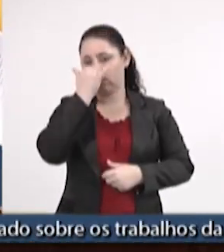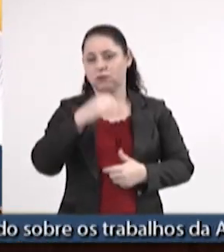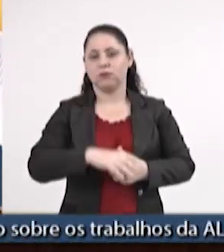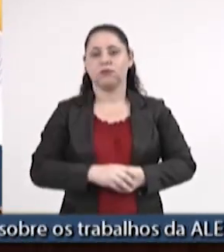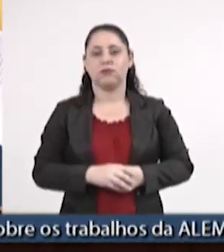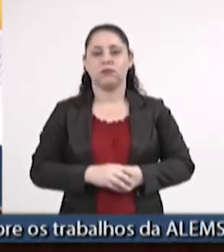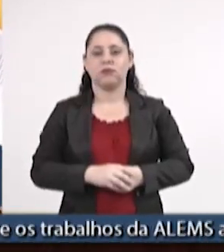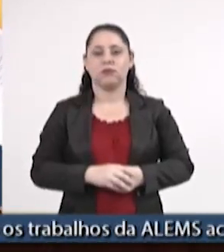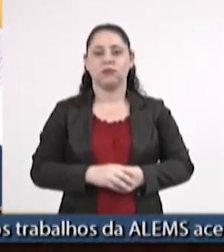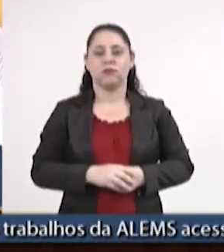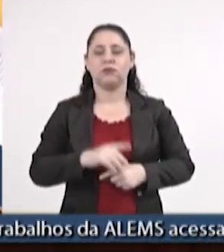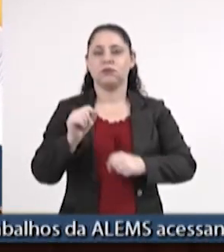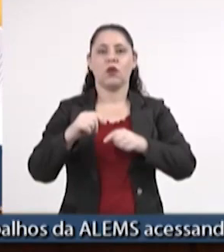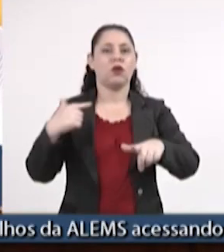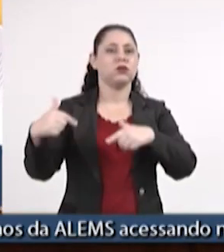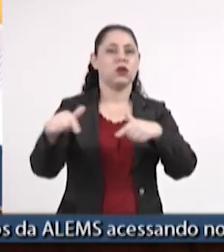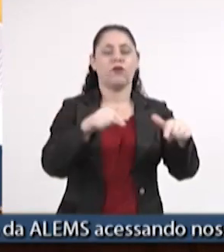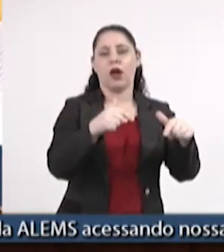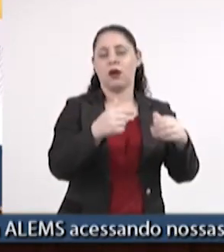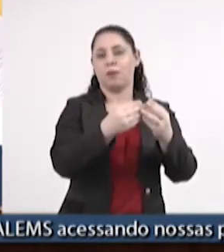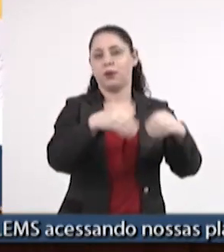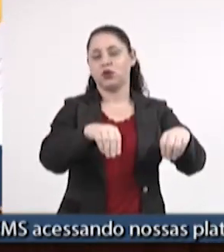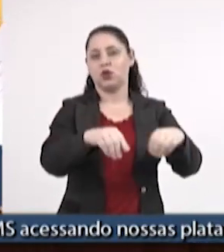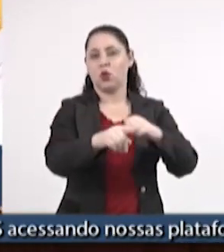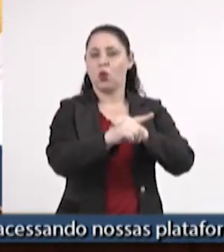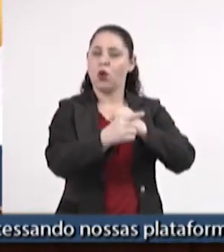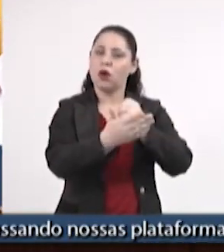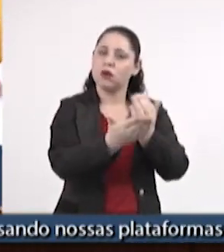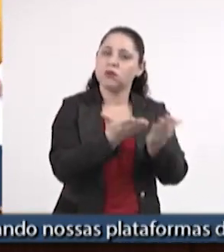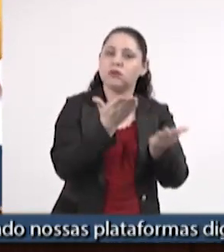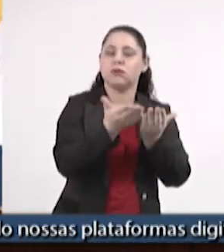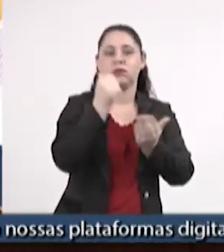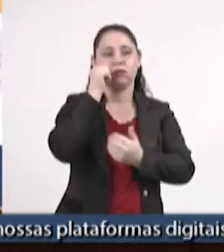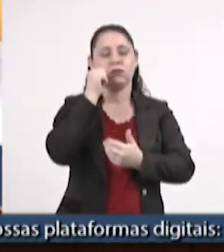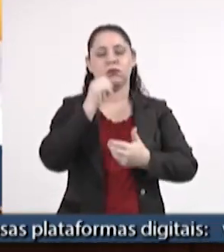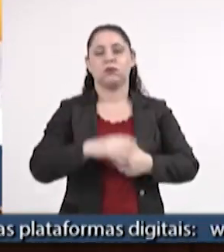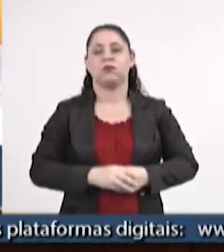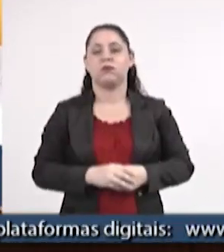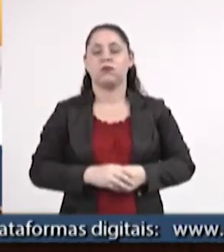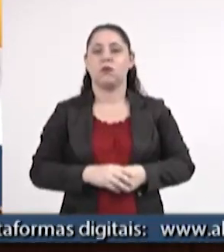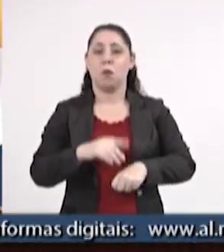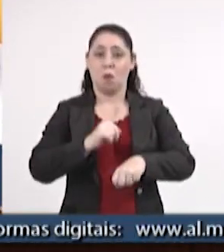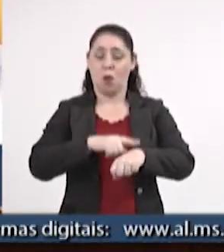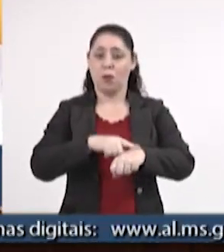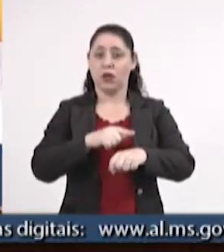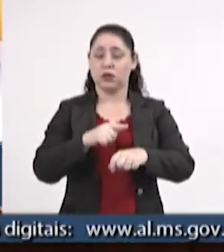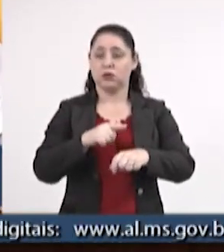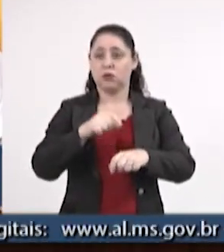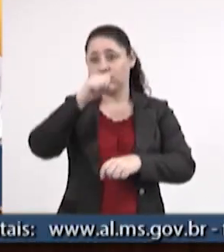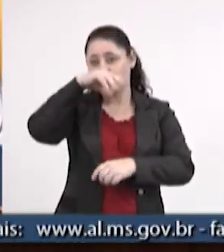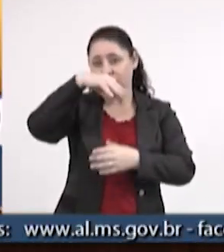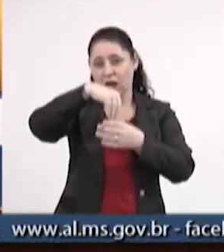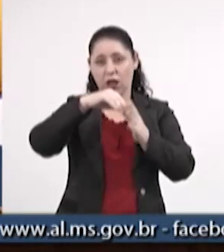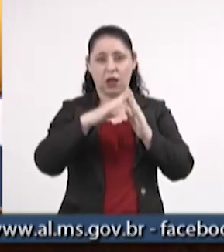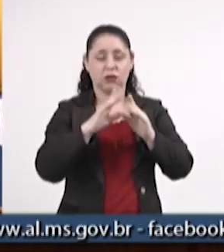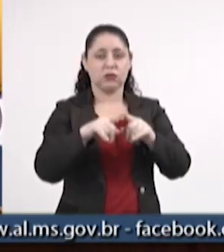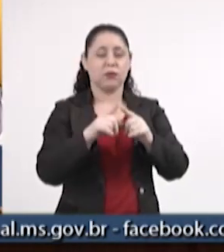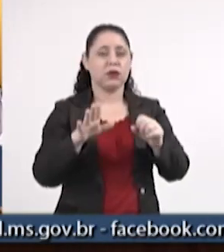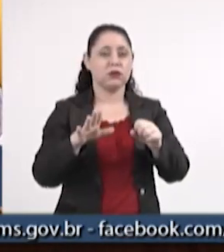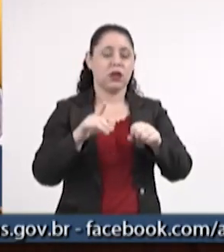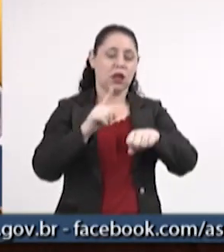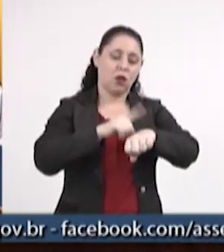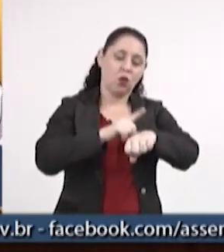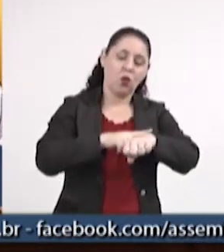comprometeu o funcionamento de serviços de acolhimento às mulheres em situação de violência, né? Houve uma restrição